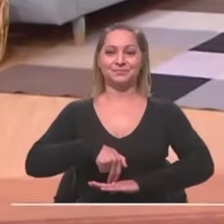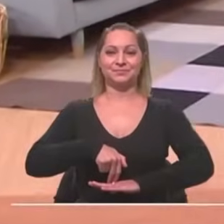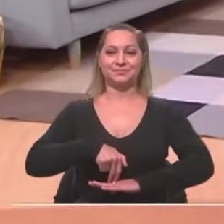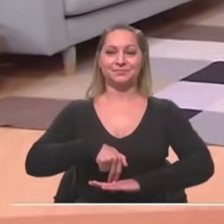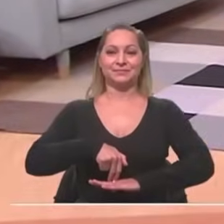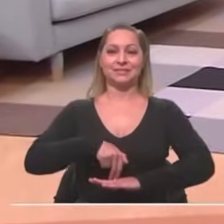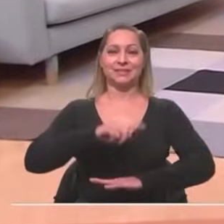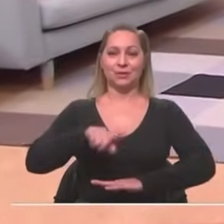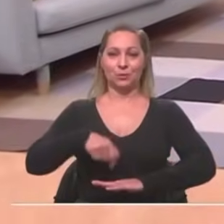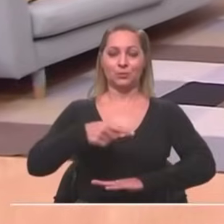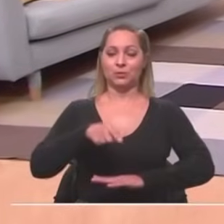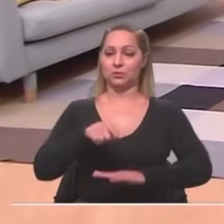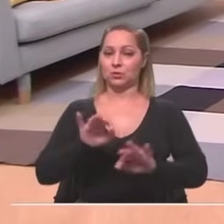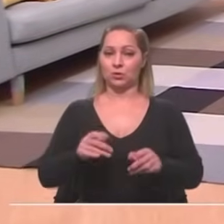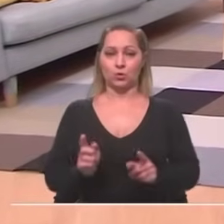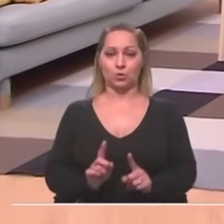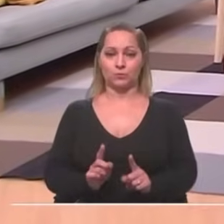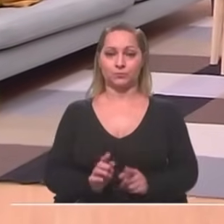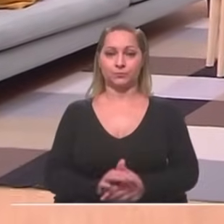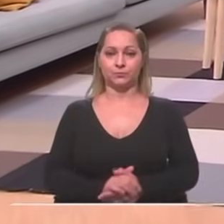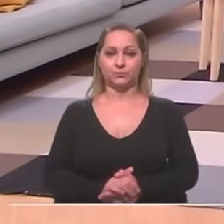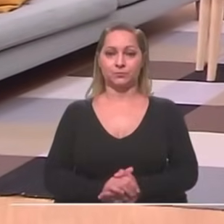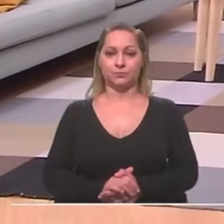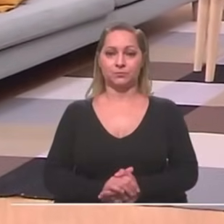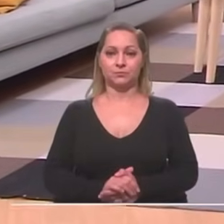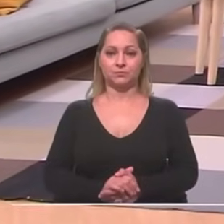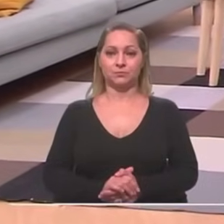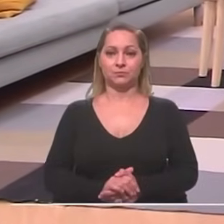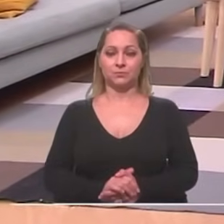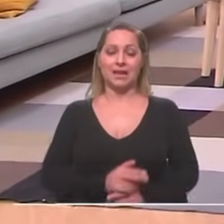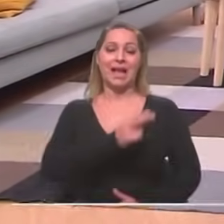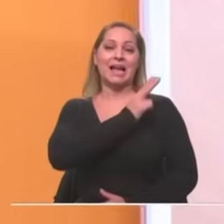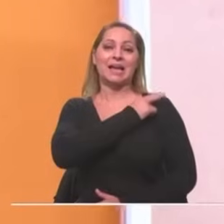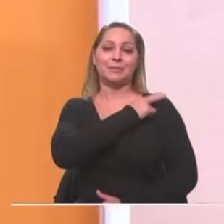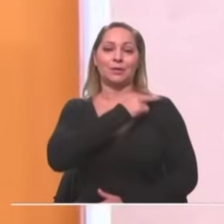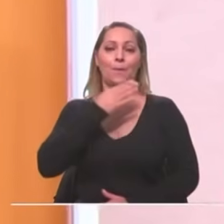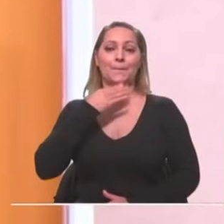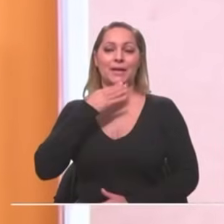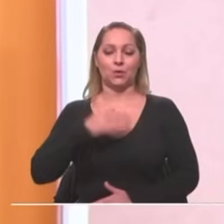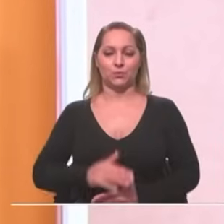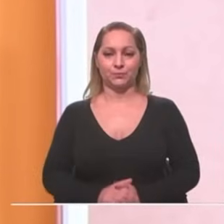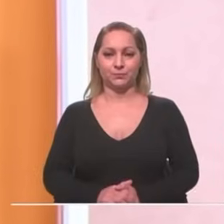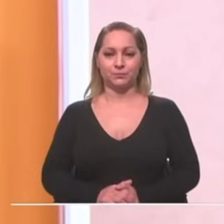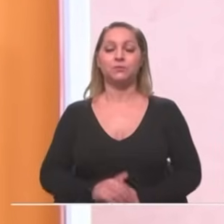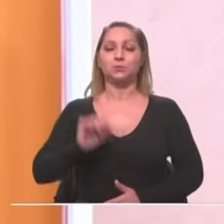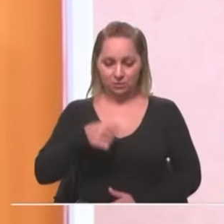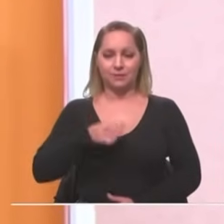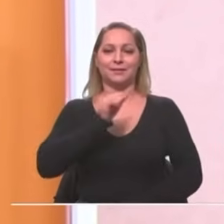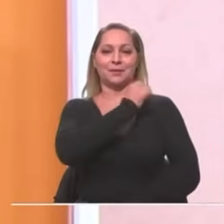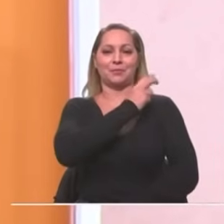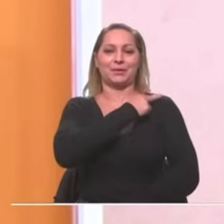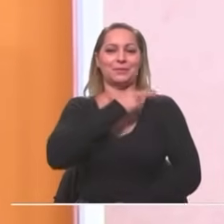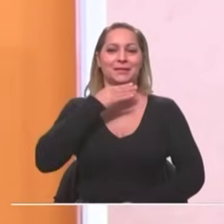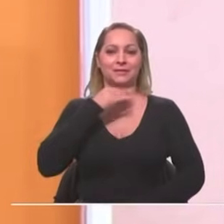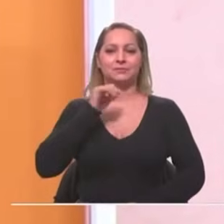Próximo exercício, que isto ainda não está terminado. Com certeza. Recordo-se dos polis. Capitão Branco. Capitão Branco. Capitão Branco. Sim, Capitão Branco. Sim,